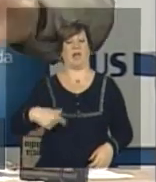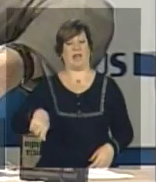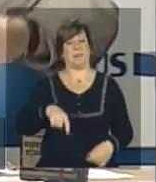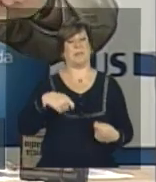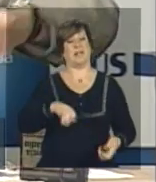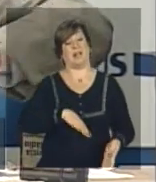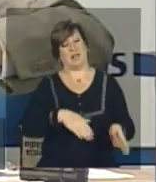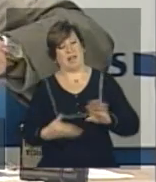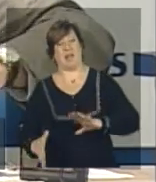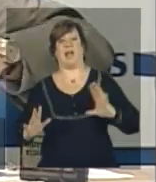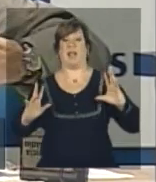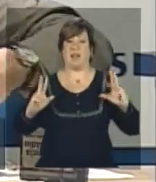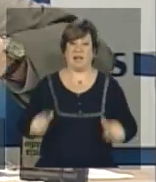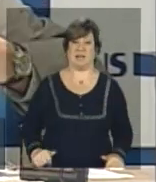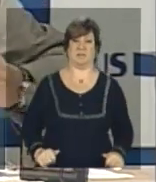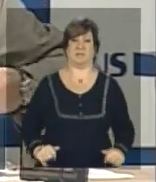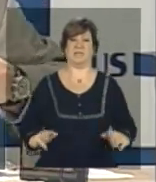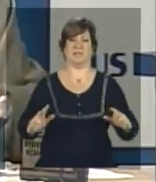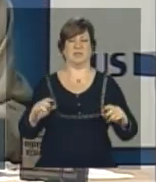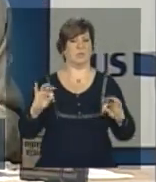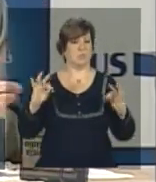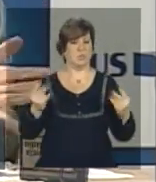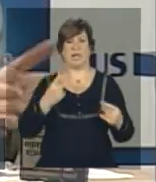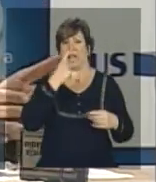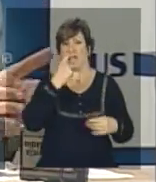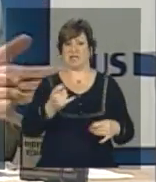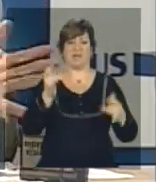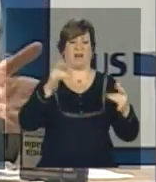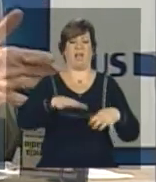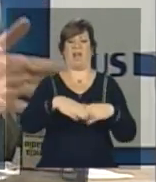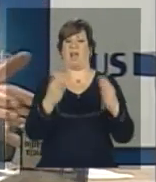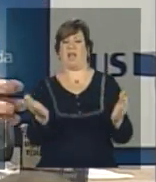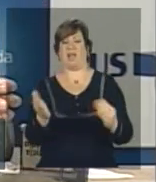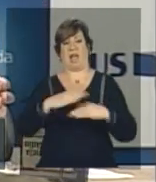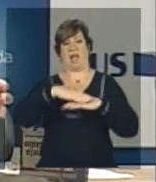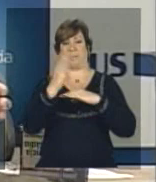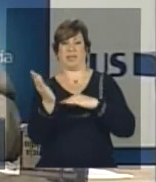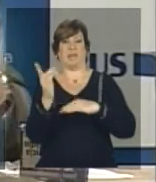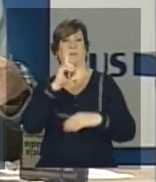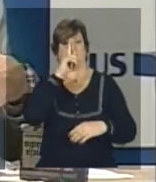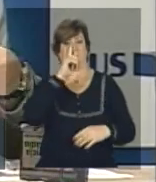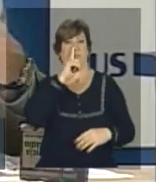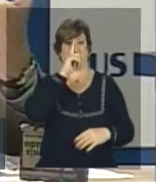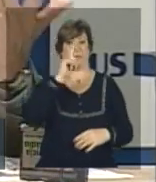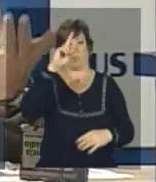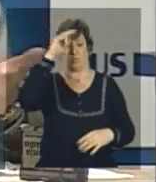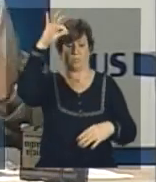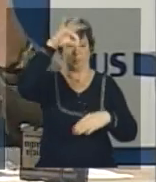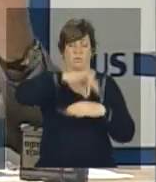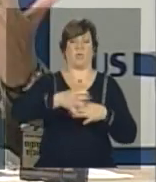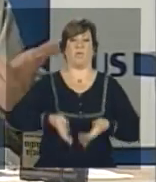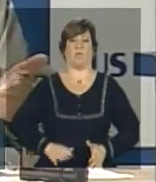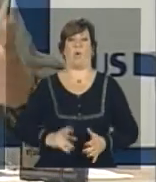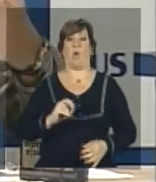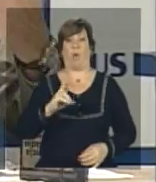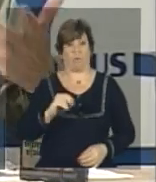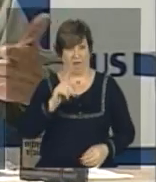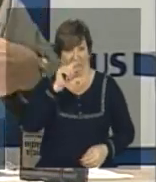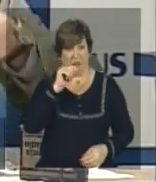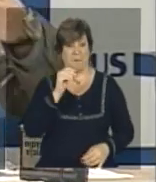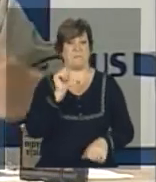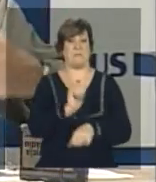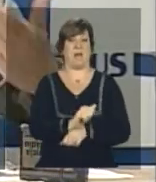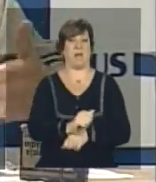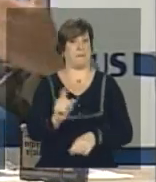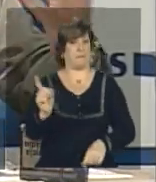fora, acondicionar bem, fechar o lixo, porque o larvicida ele tem uma indicação restrita. E o inseticida que a gente só usa